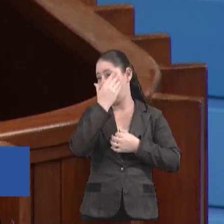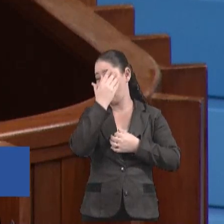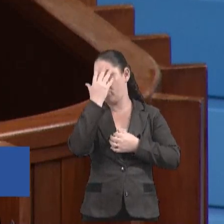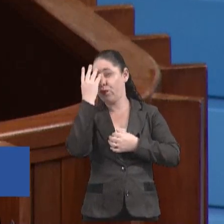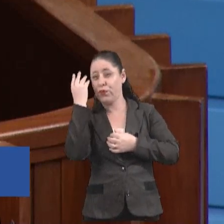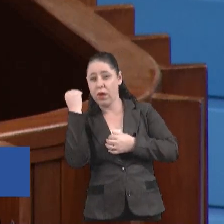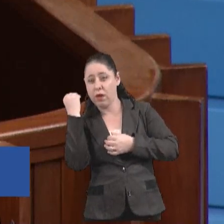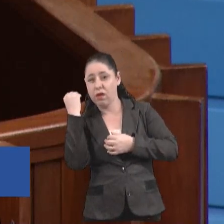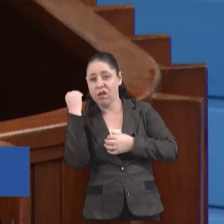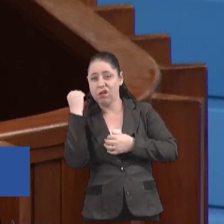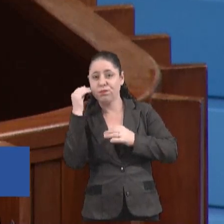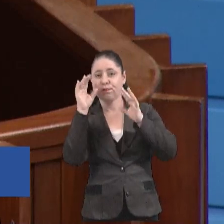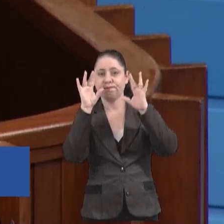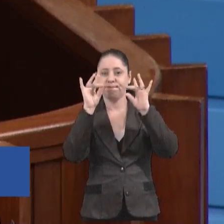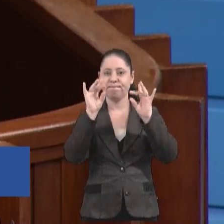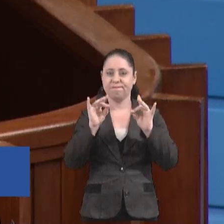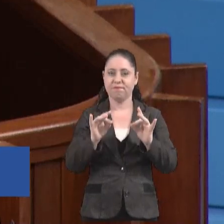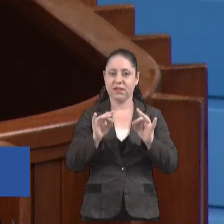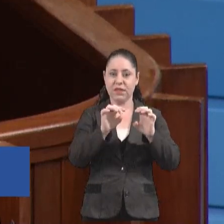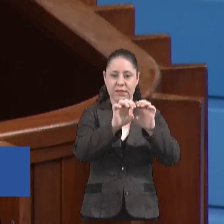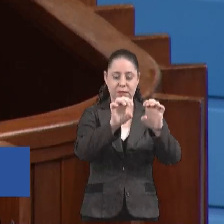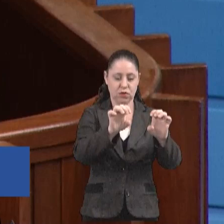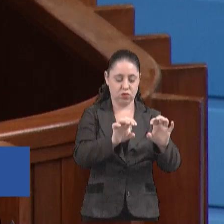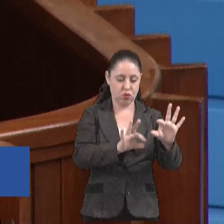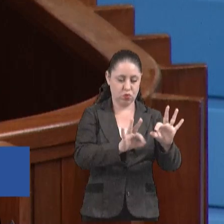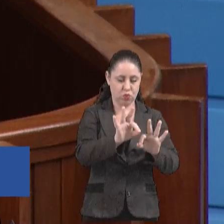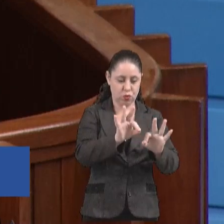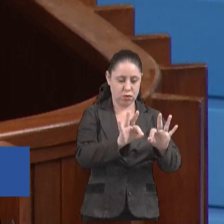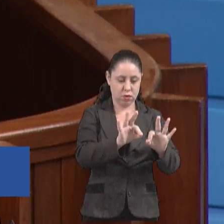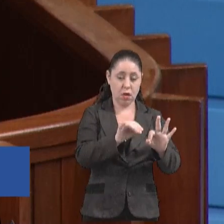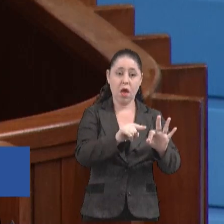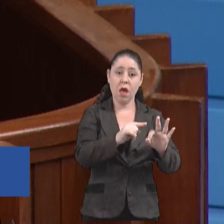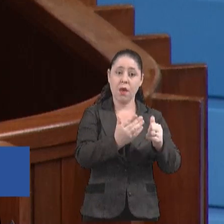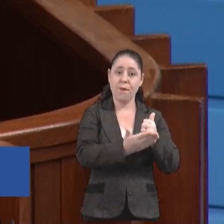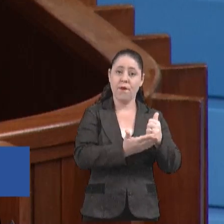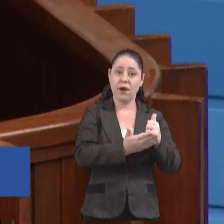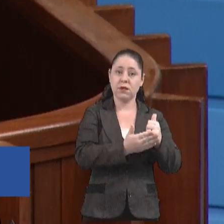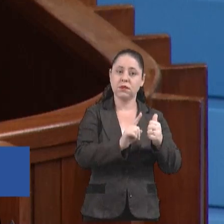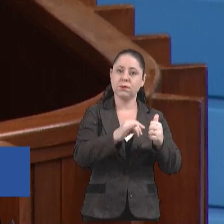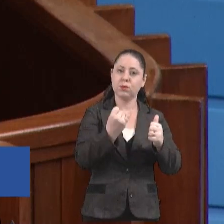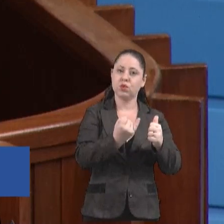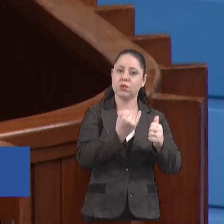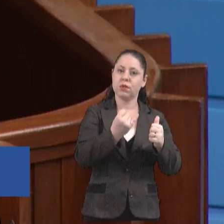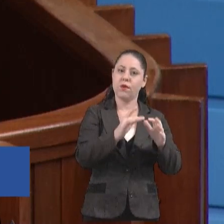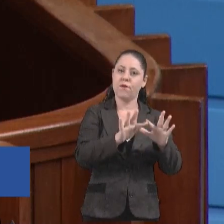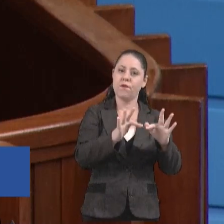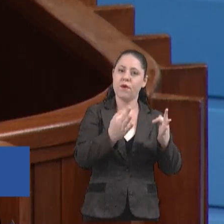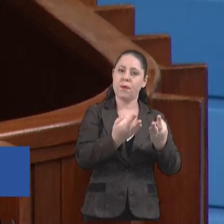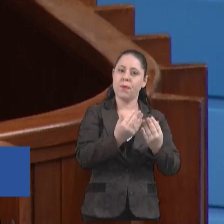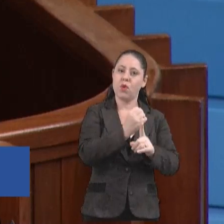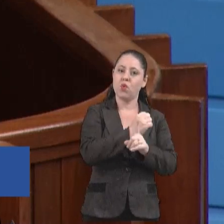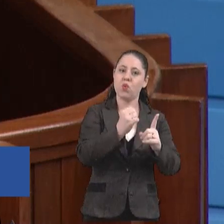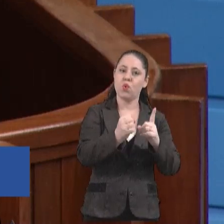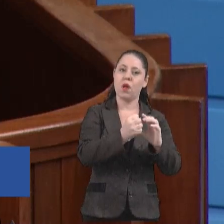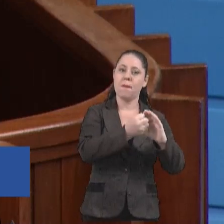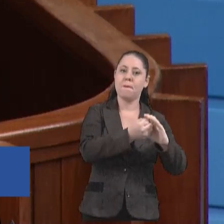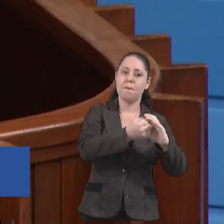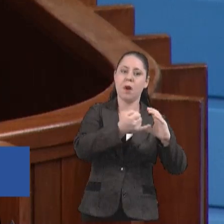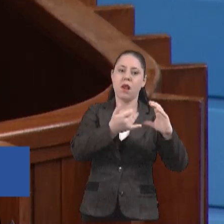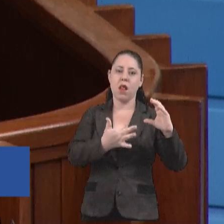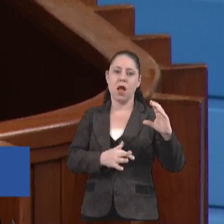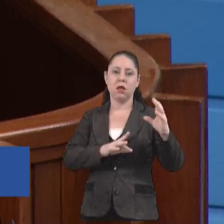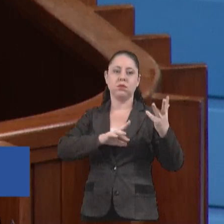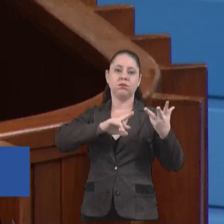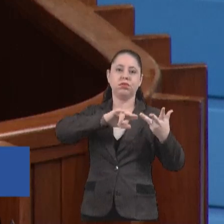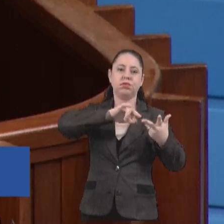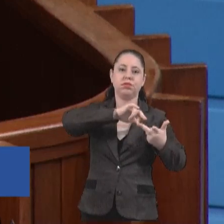esquecer desse detalhe. Então, estruturar as famílias, eu acho que é importante, e a gente tem que entender famílias dentro da sua